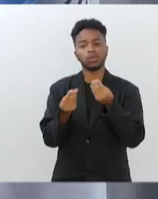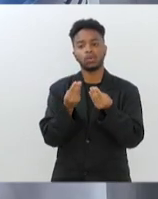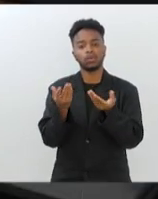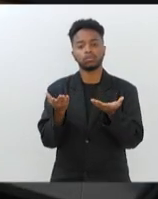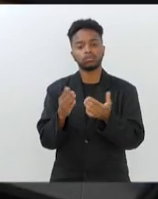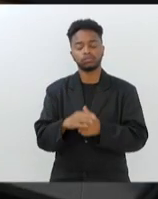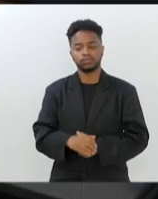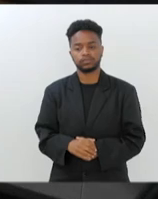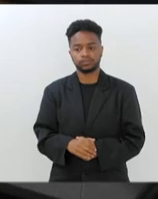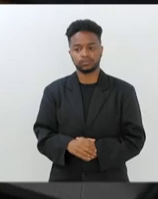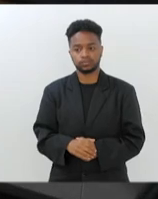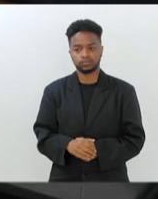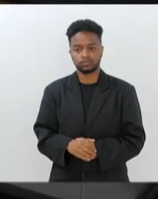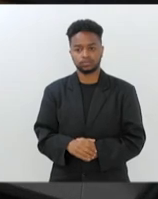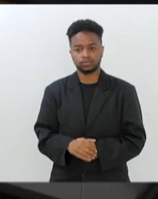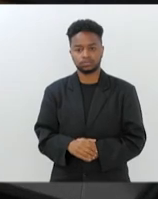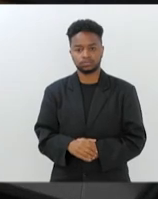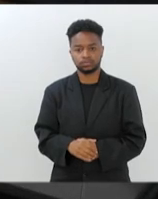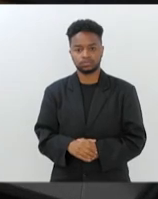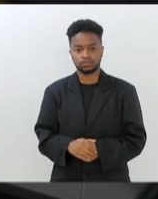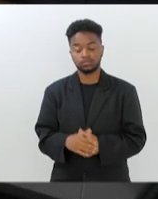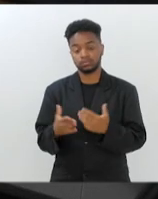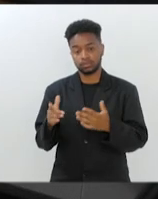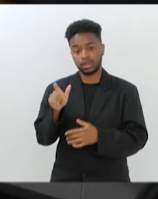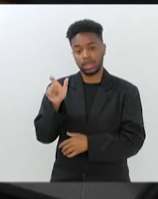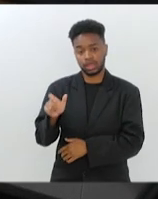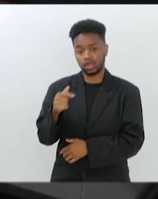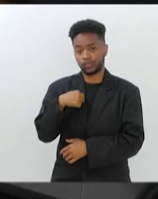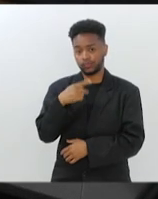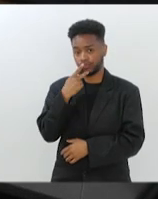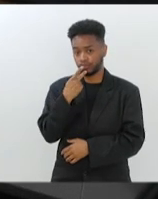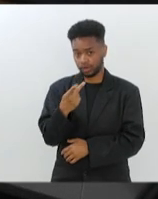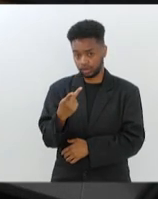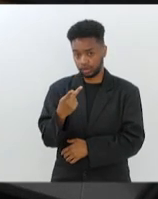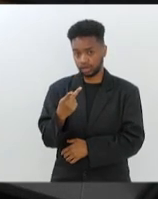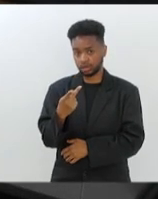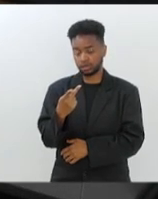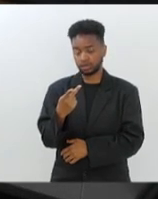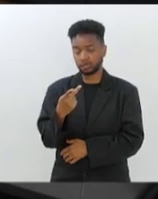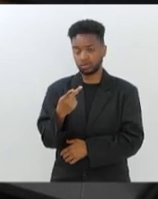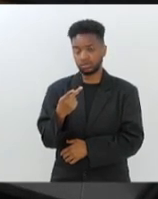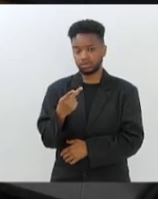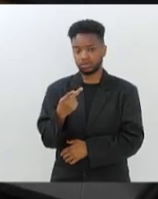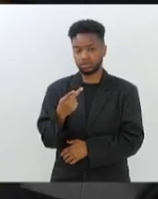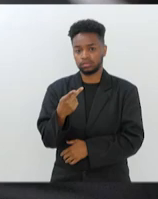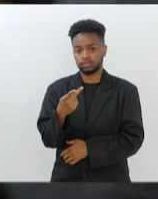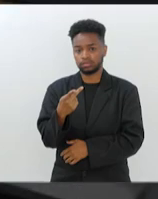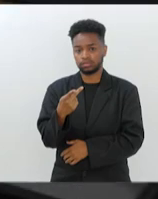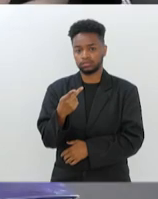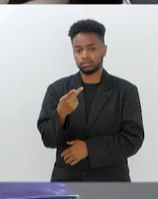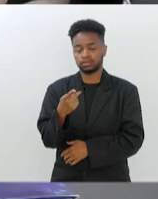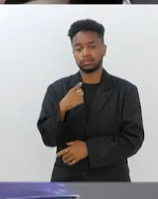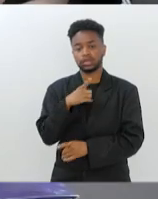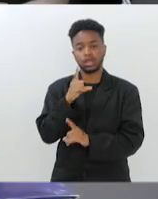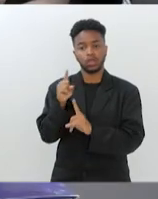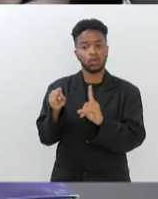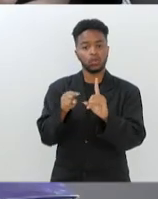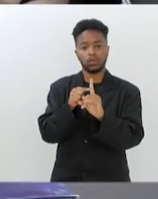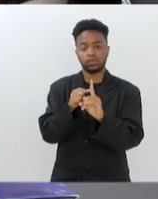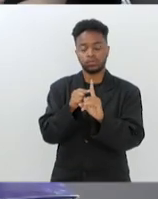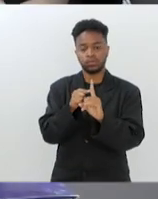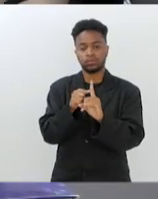bom especificamente essa campanha a qual mencionei aqui para vossa excelência ela é uma campanha que tinha por objetivo